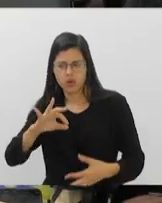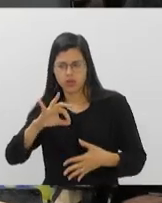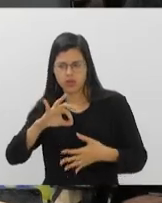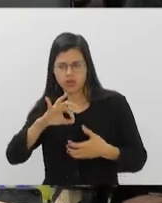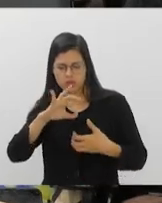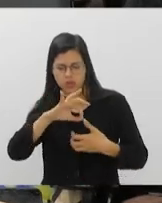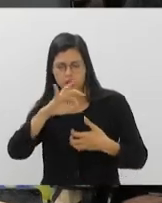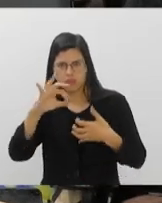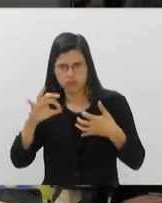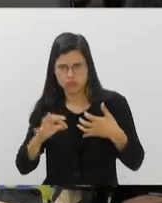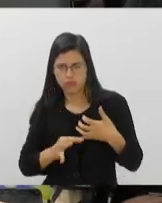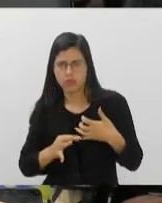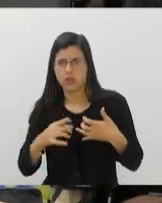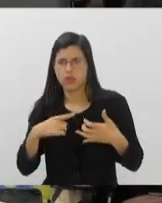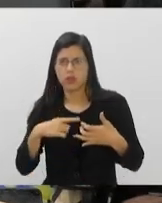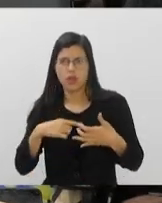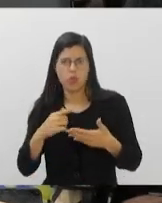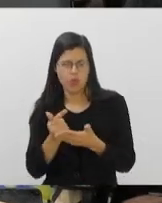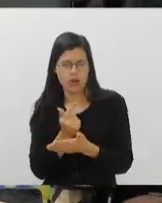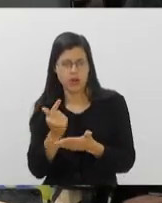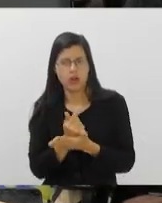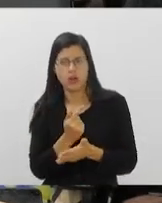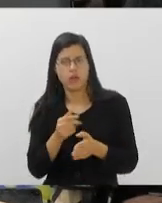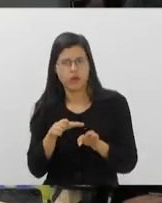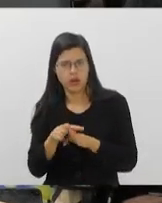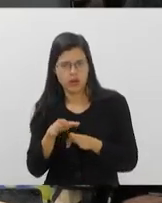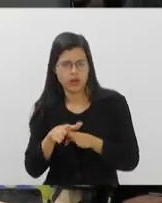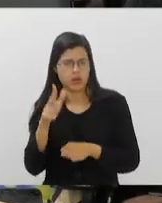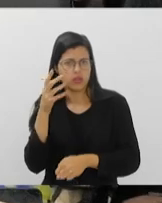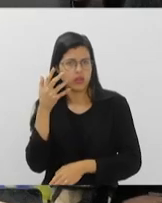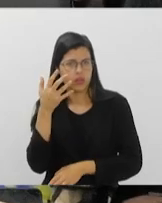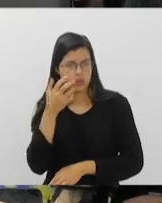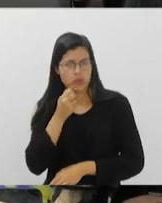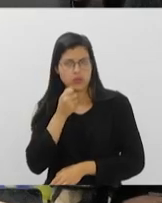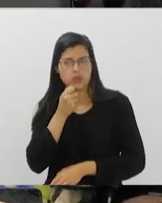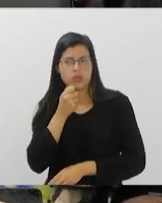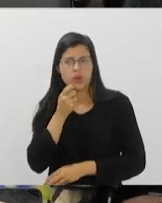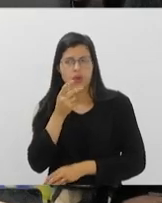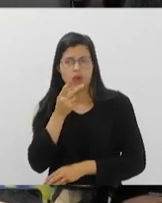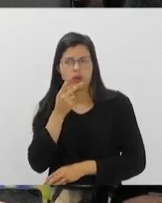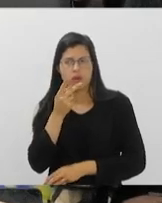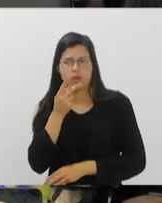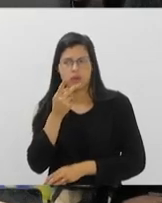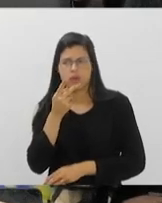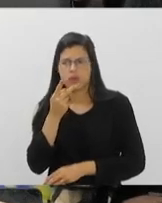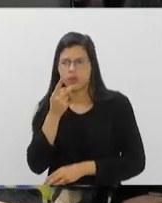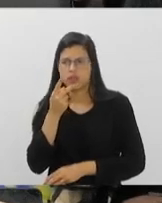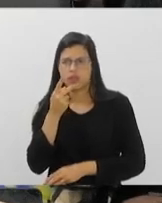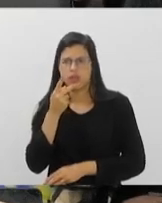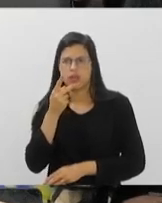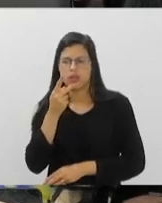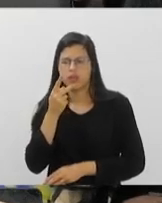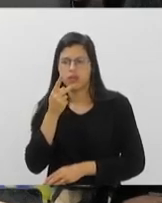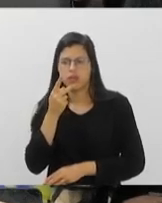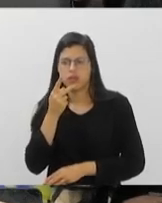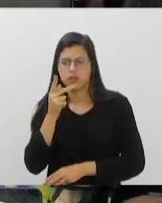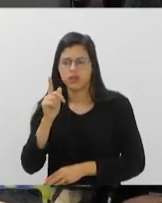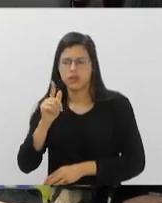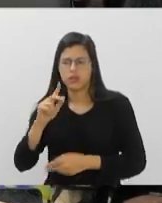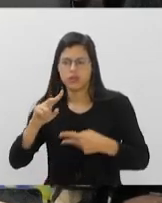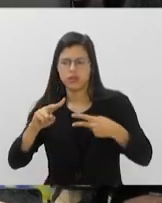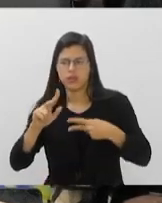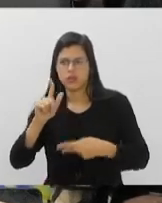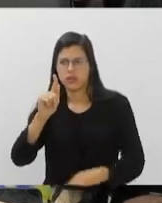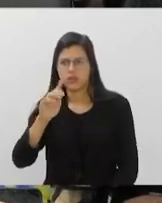da adoção que ela aponta para eh a dimensão higiênica do Sistema Nacional de edução